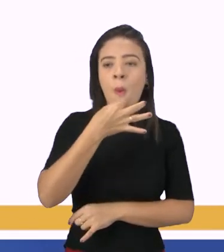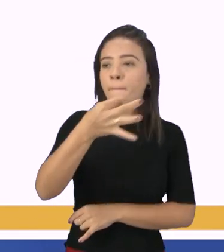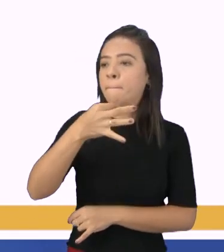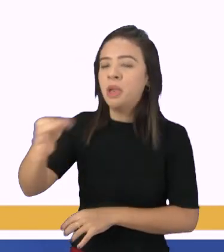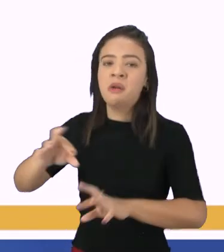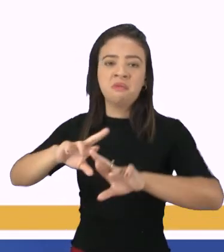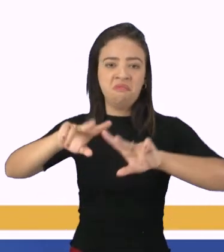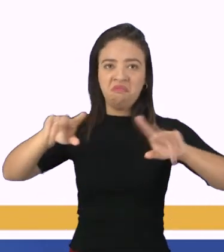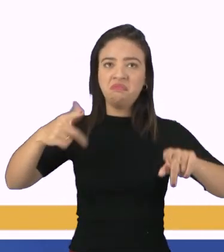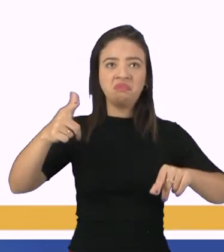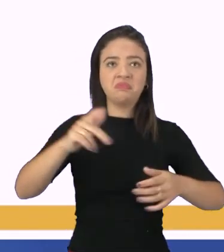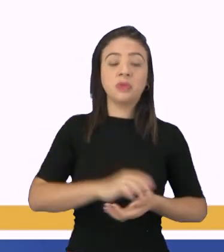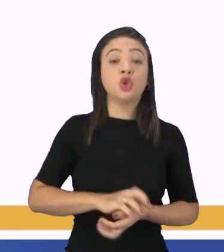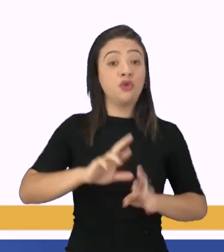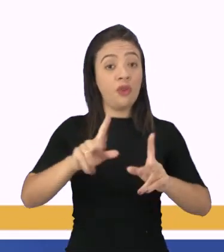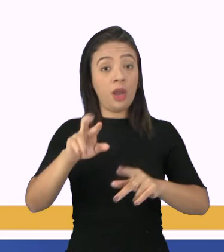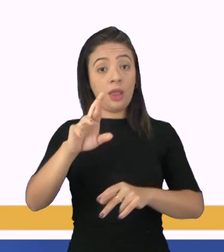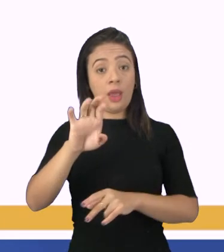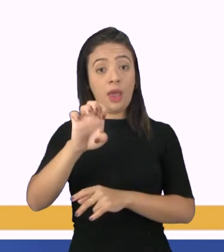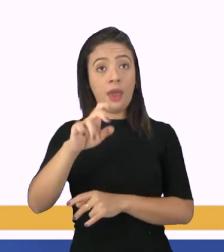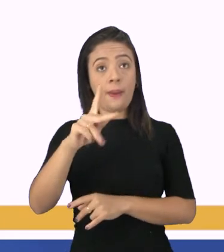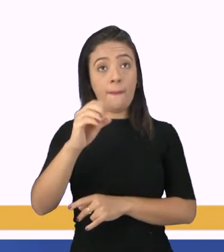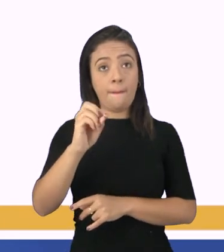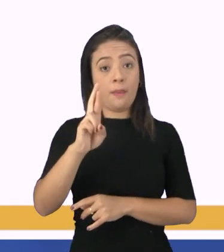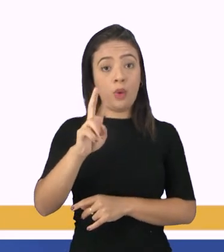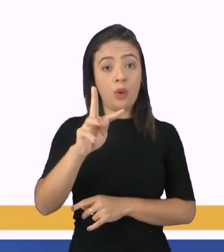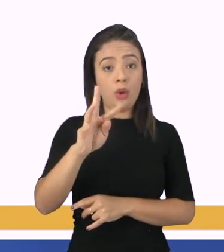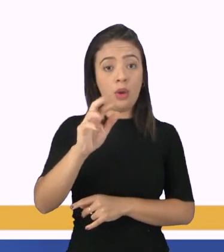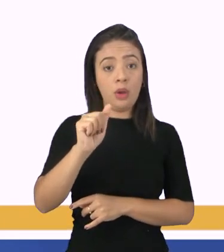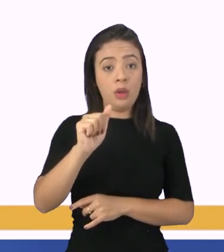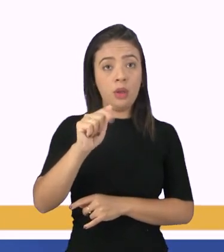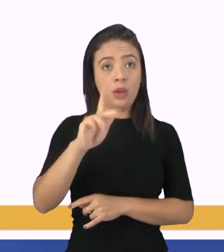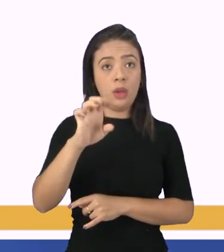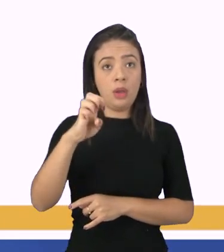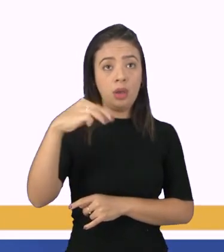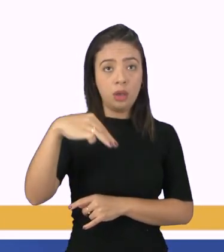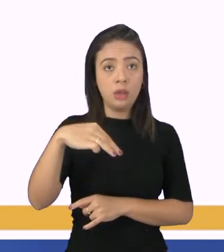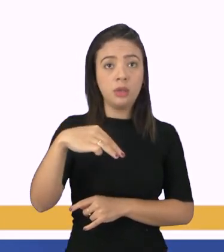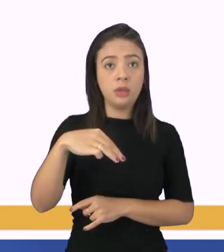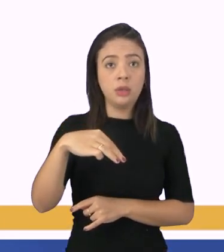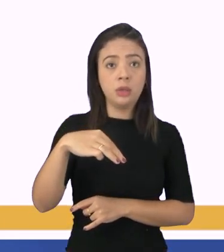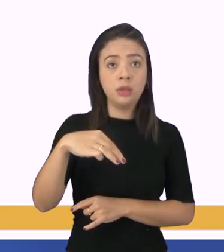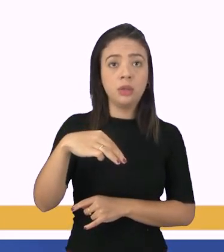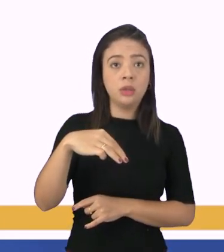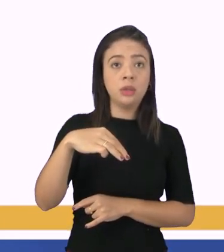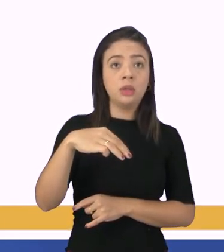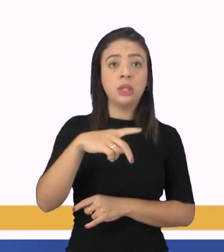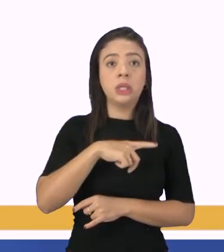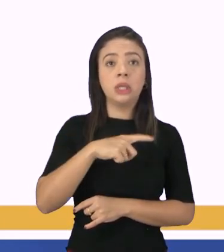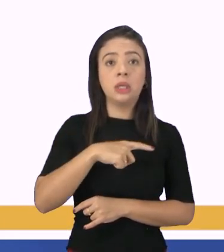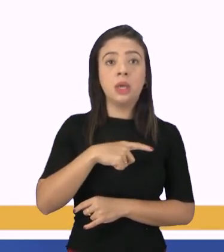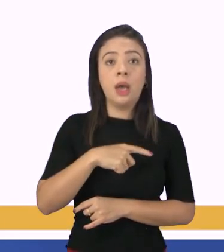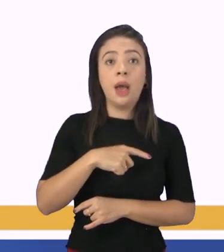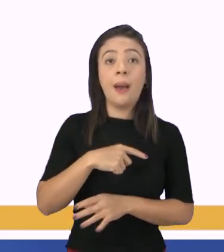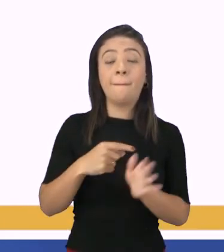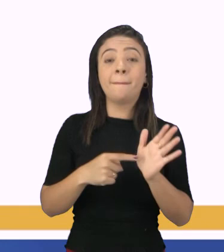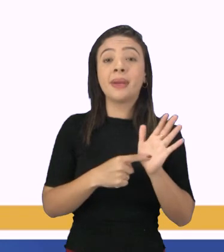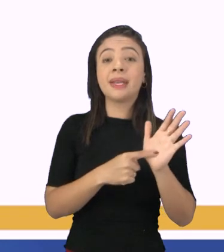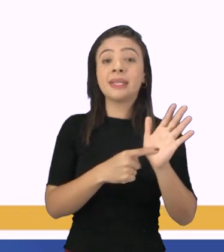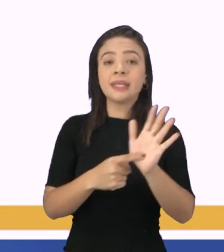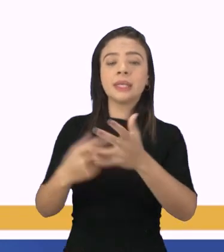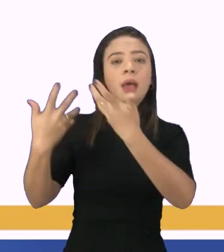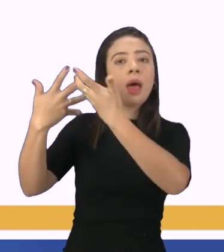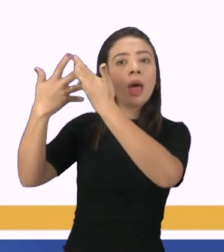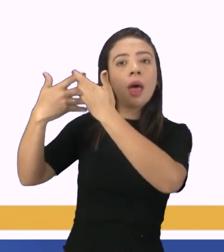opiniões. E na reportagem temos aí, diferente do caráter objetivo da notícia, a reportagem abre margens